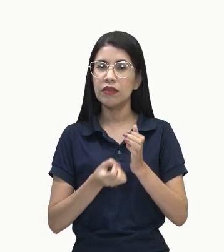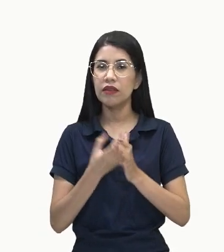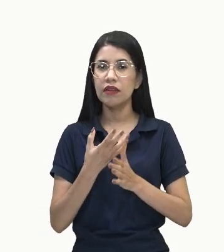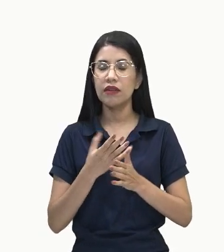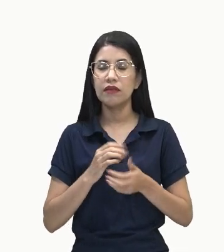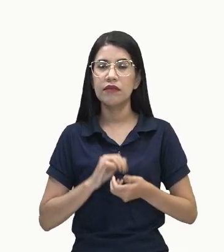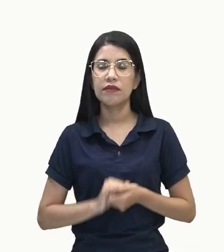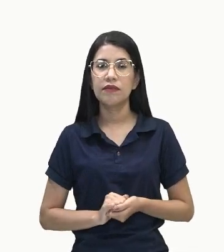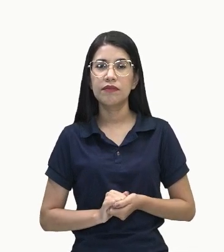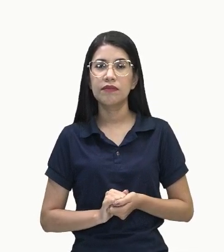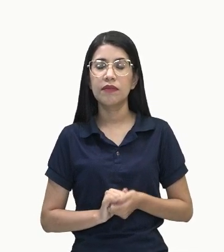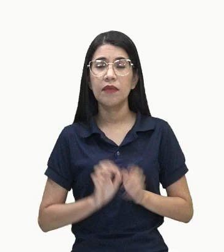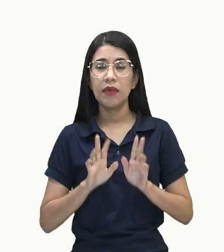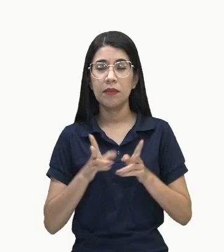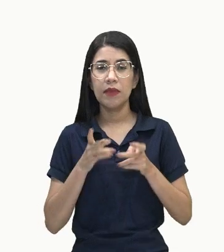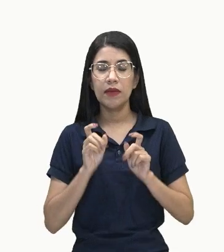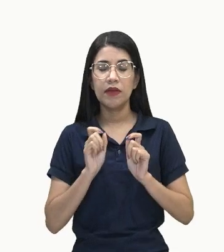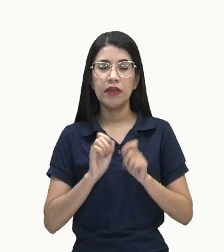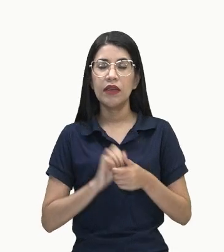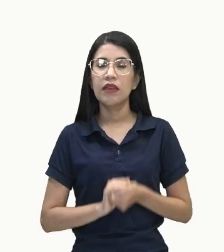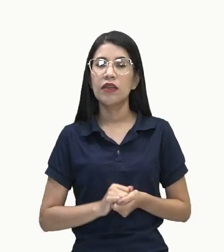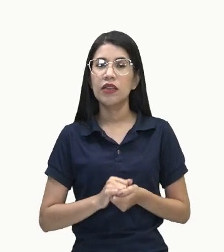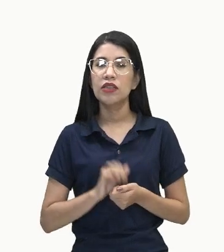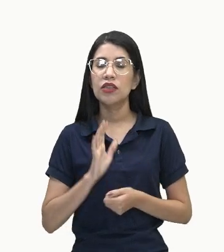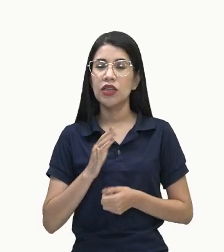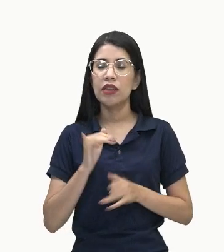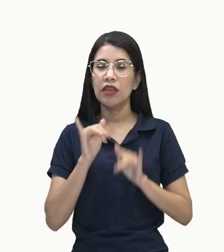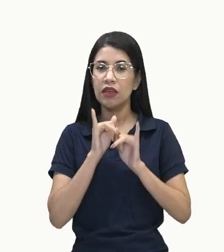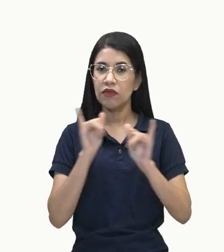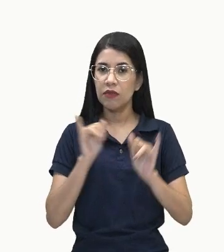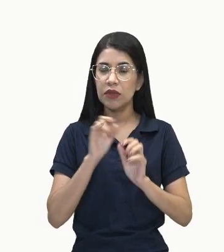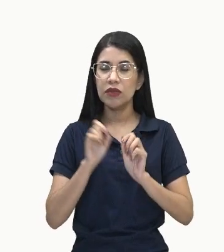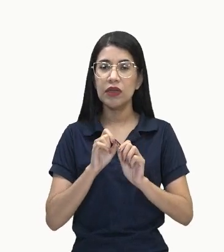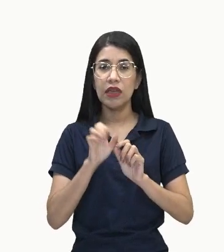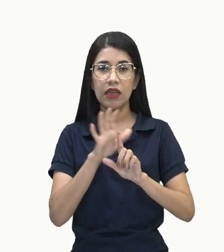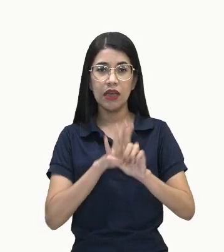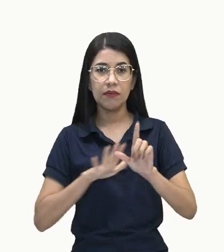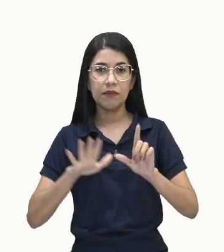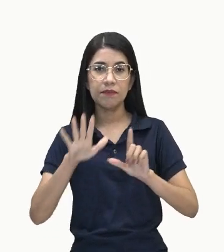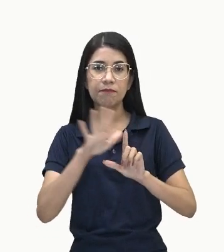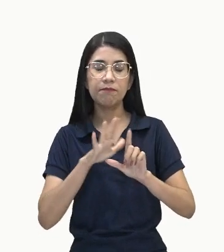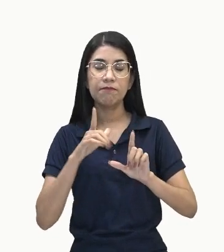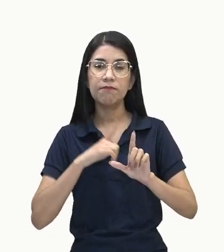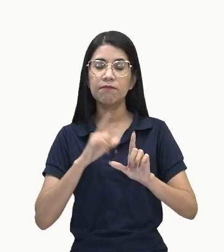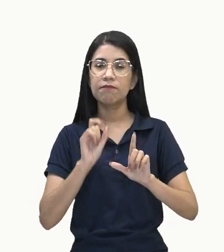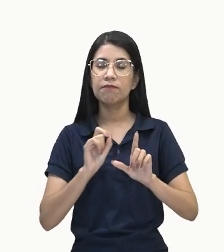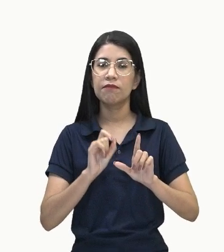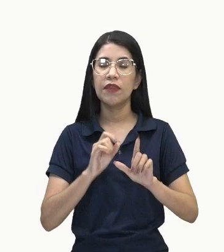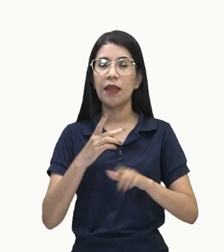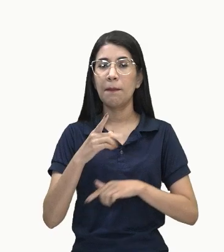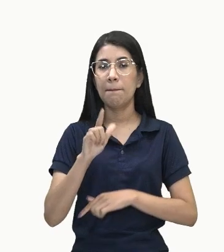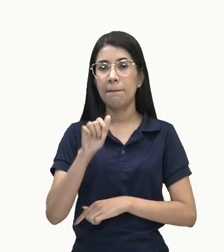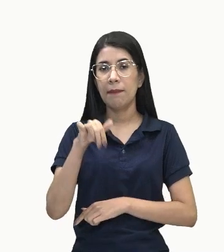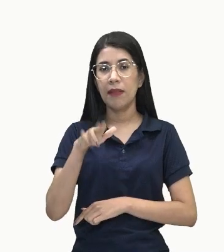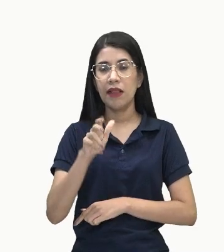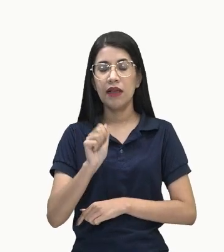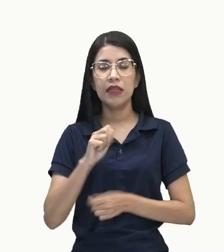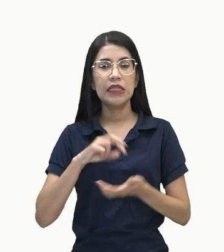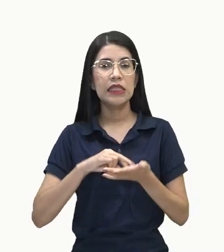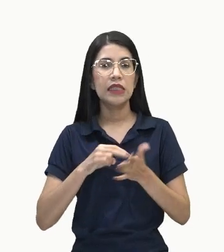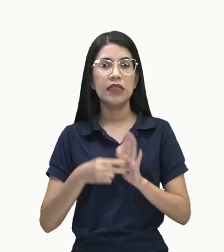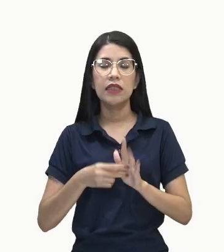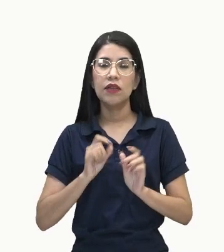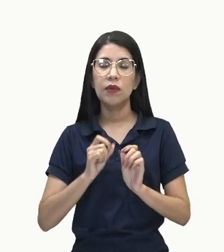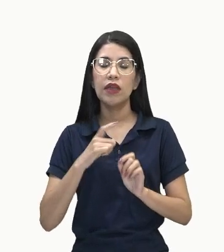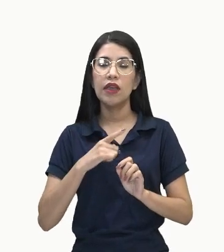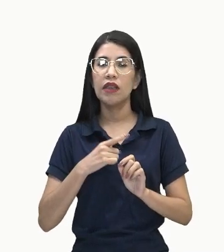aqui, pessoal, que ele já está informando que a figura é plana. Ou seja, se a figura é plana, é porque, então,